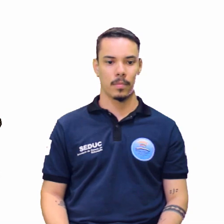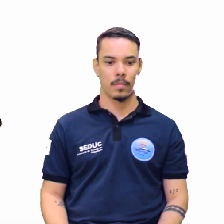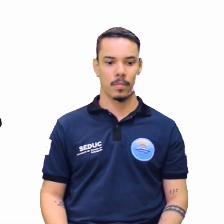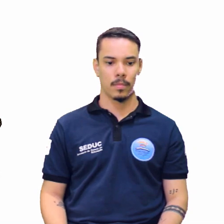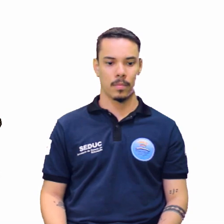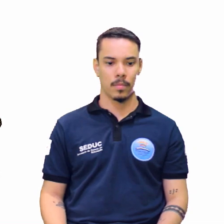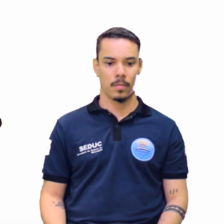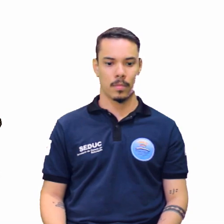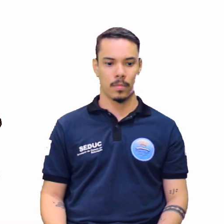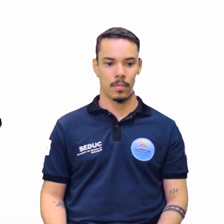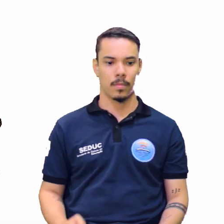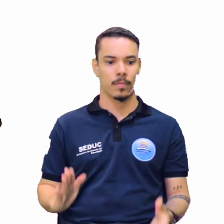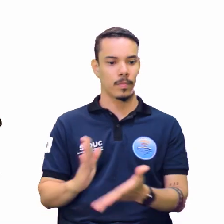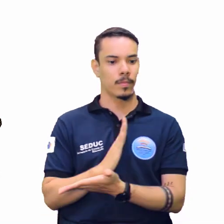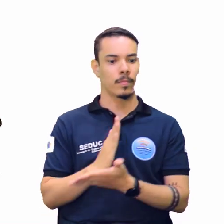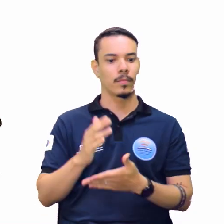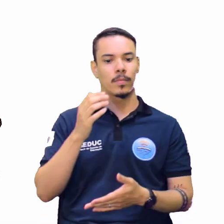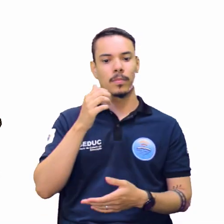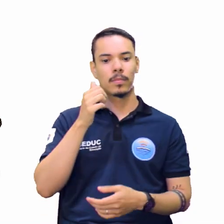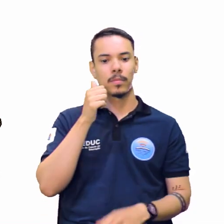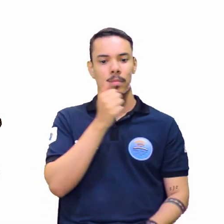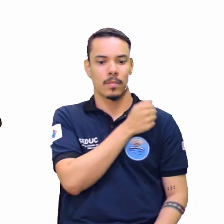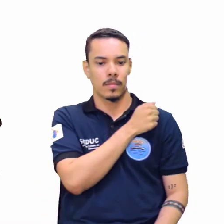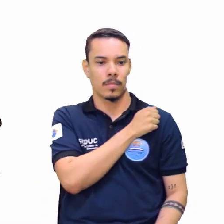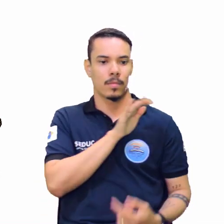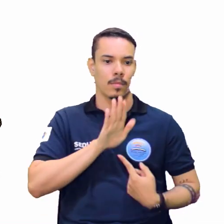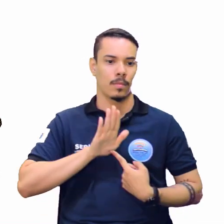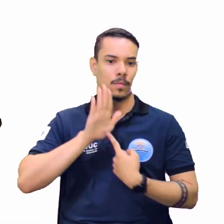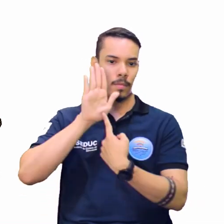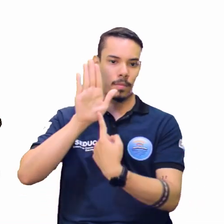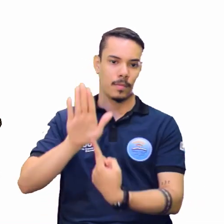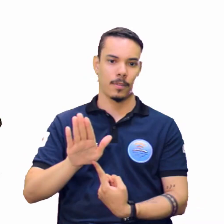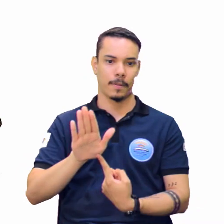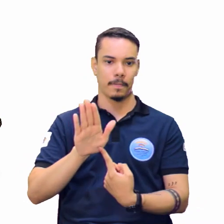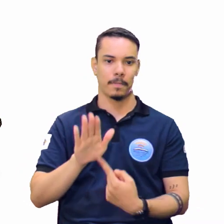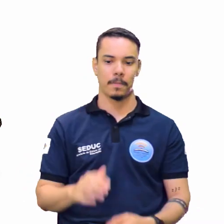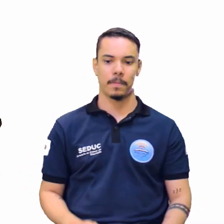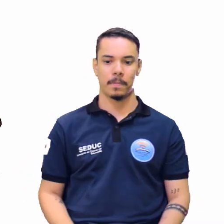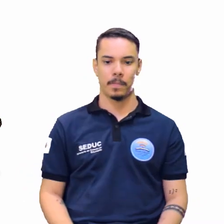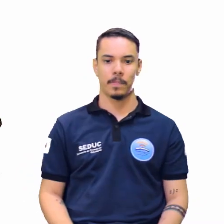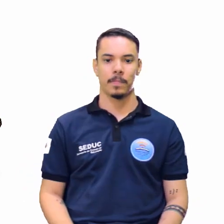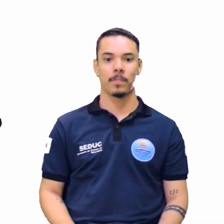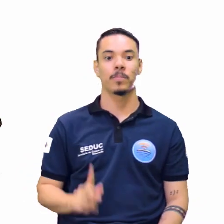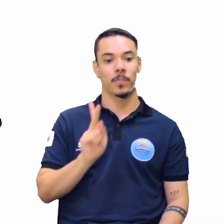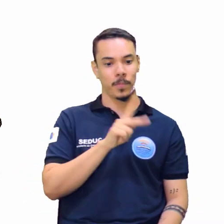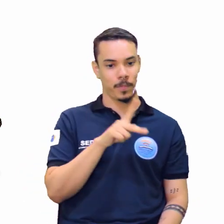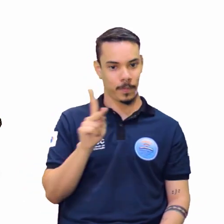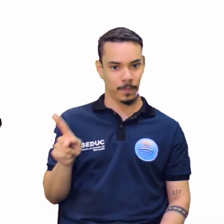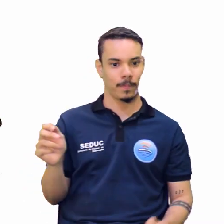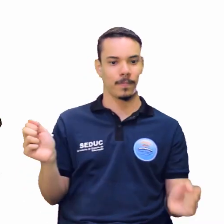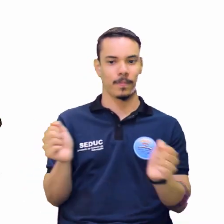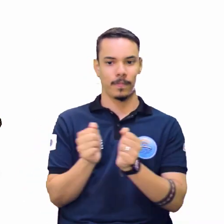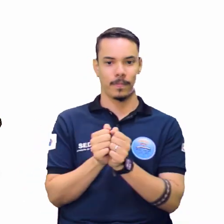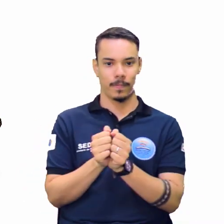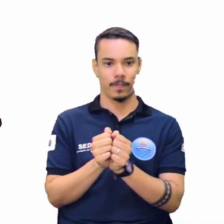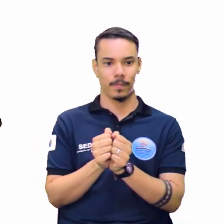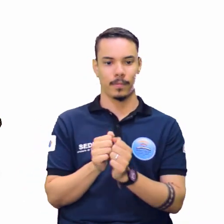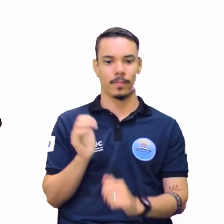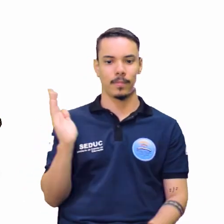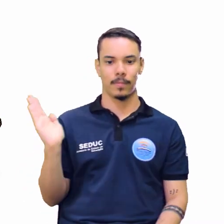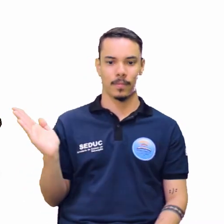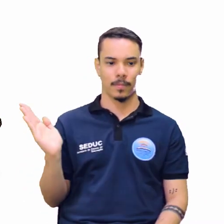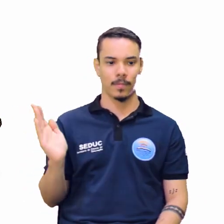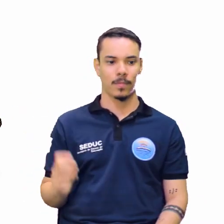algumas estudantes apresentando algumas alunas Tá certo e a prof aqui